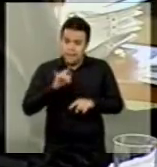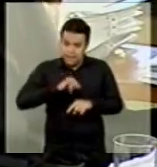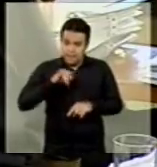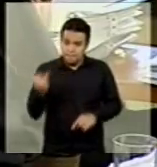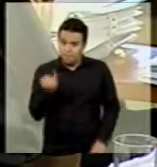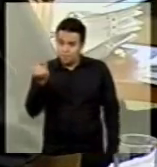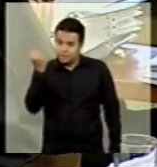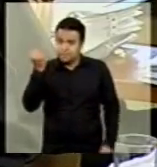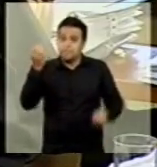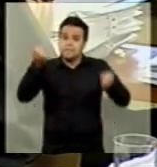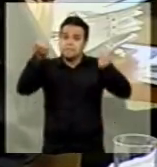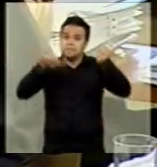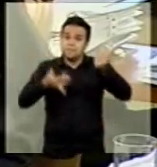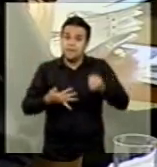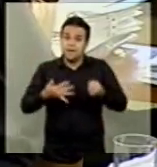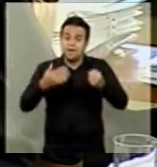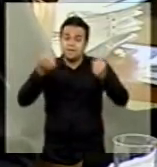explicação.